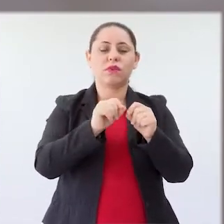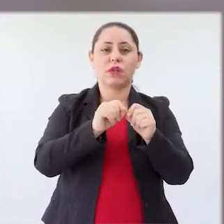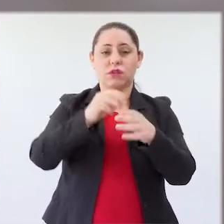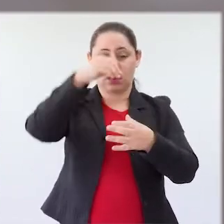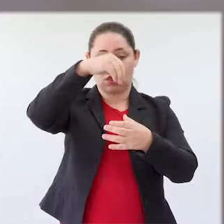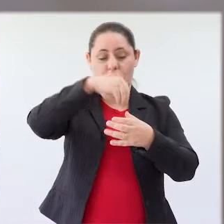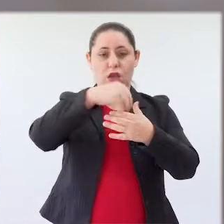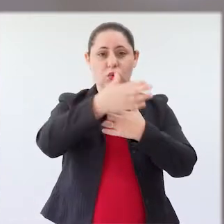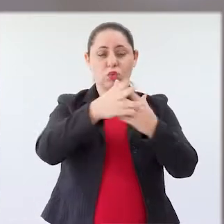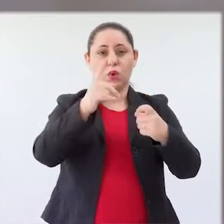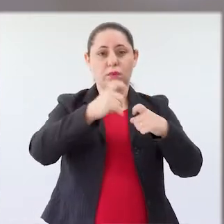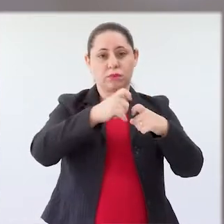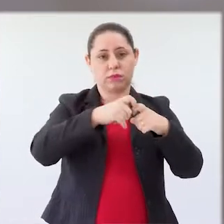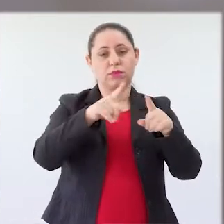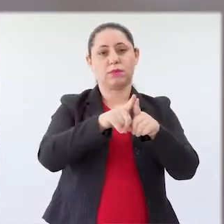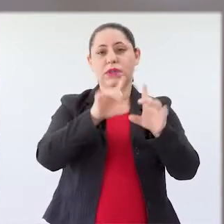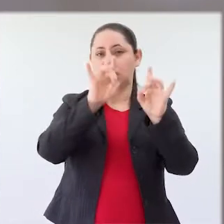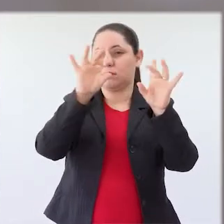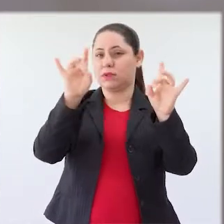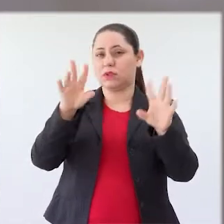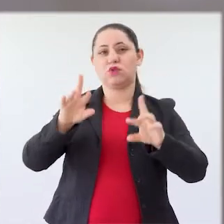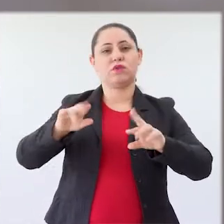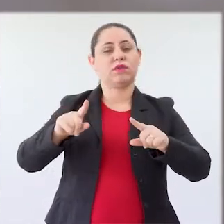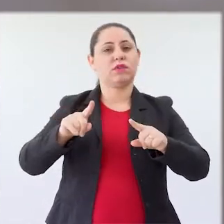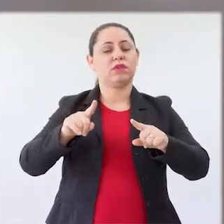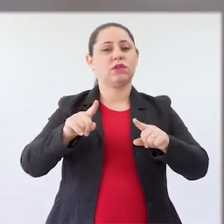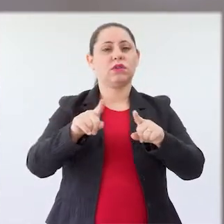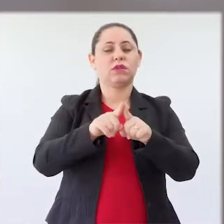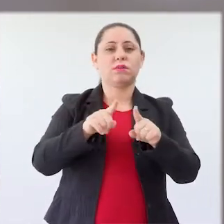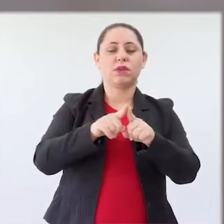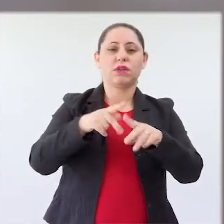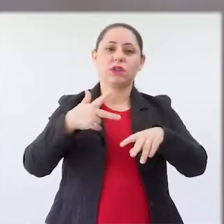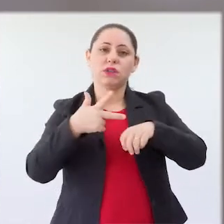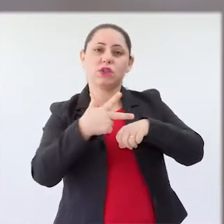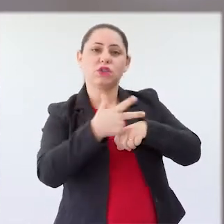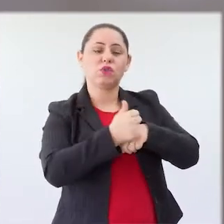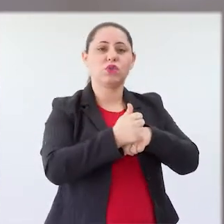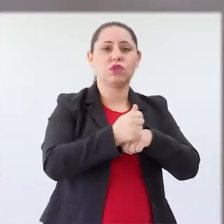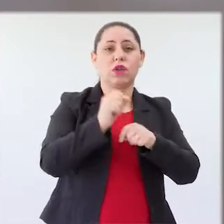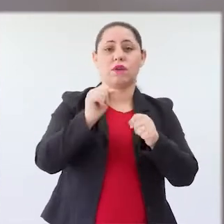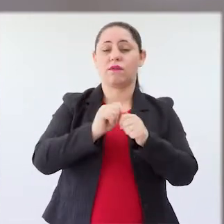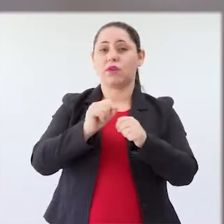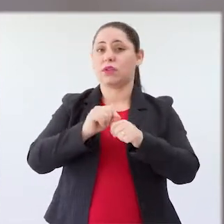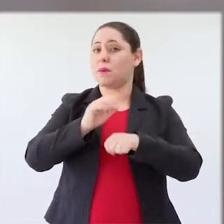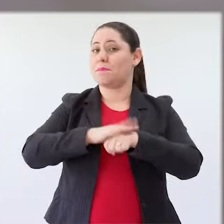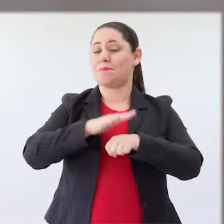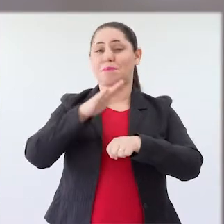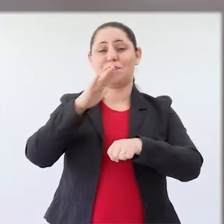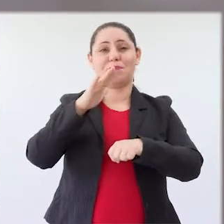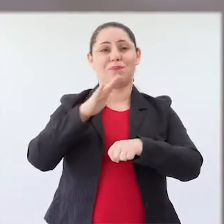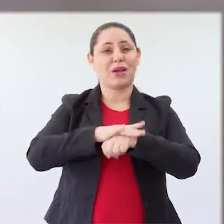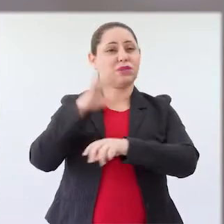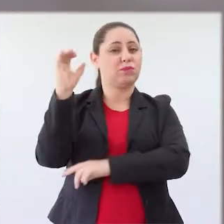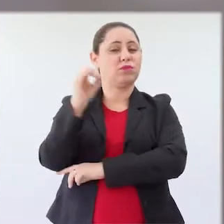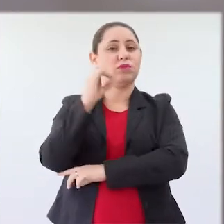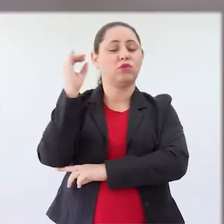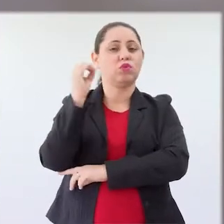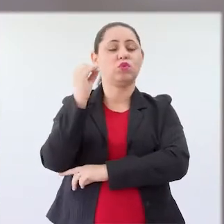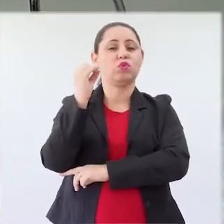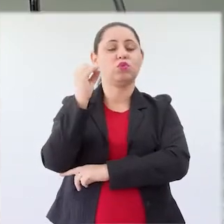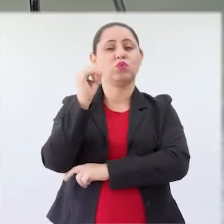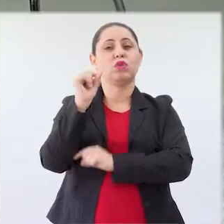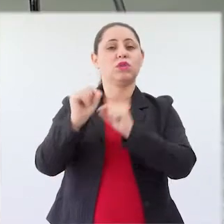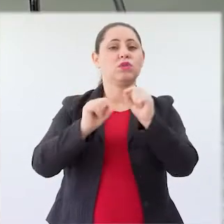consultório, como outras especialidades, lá na cirurgia plástica, que faz procedimentos muito mais invasivos do que lá comigo,